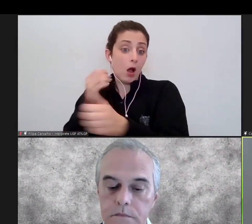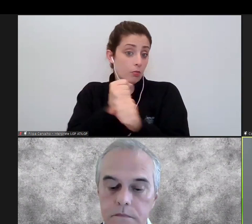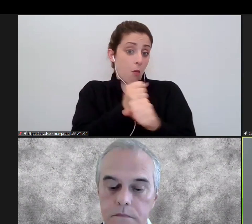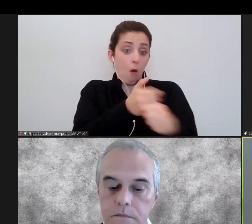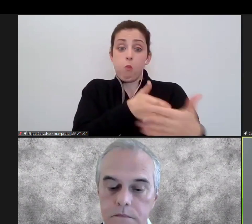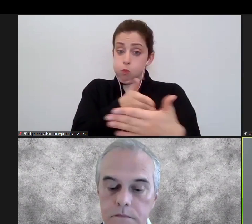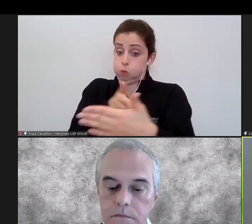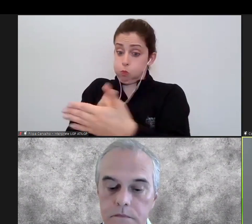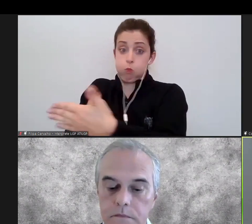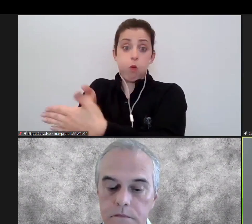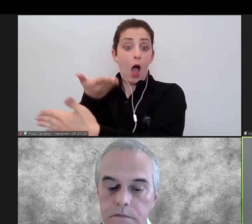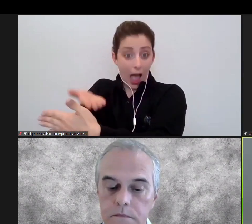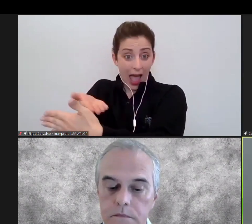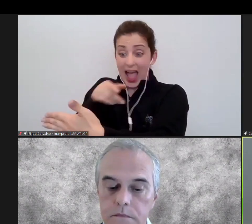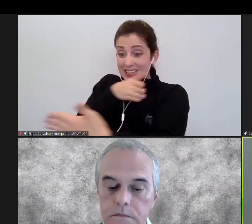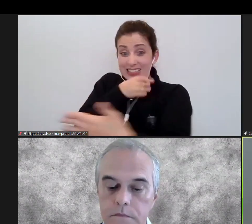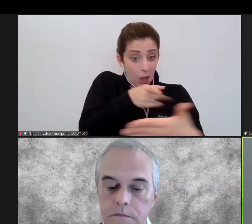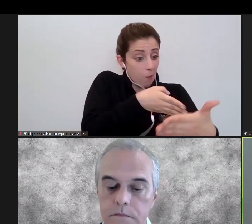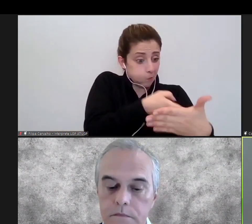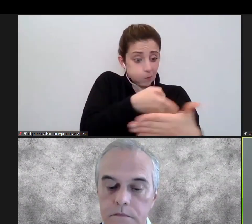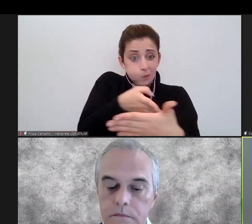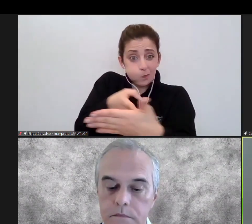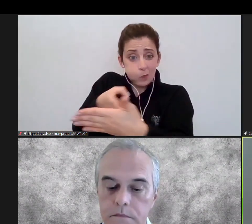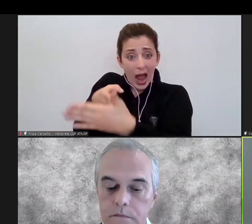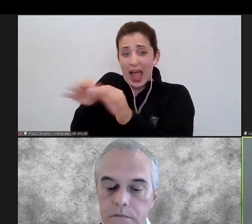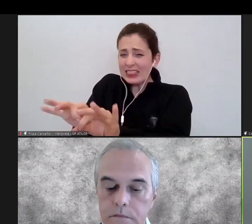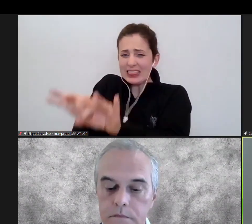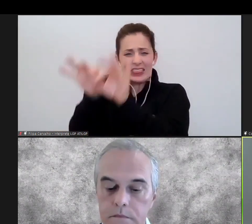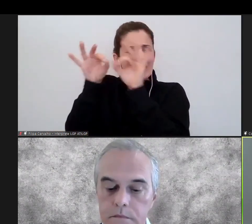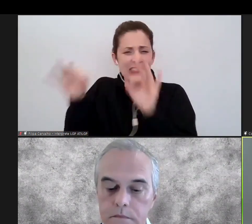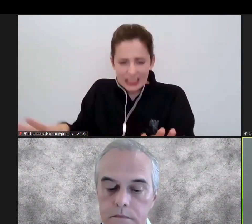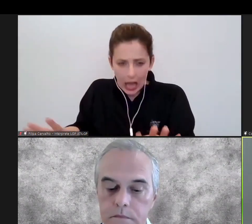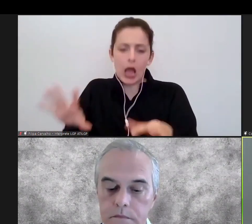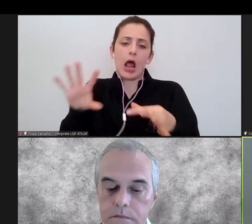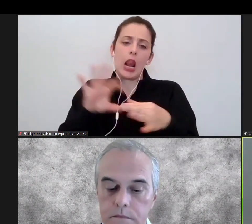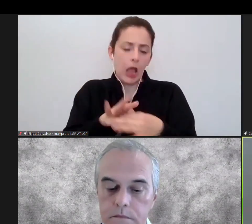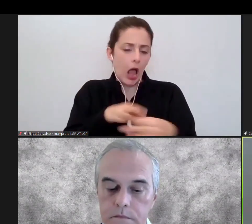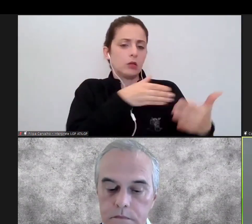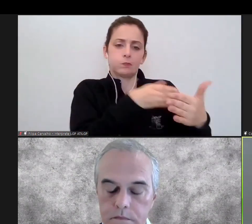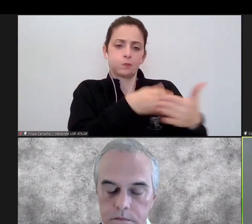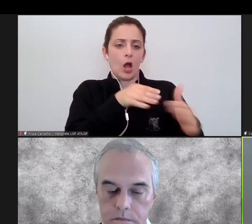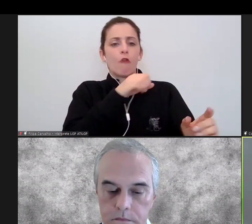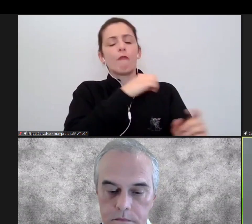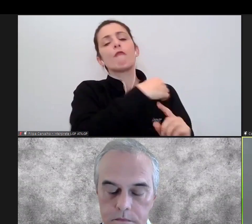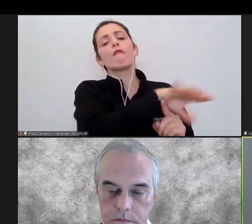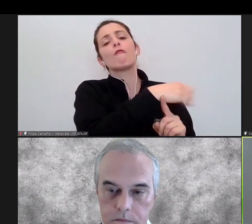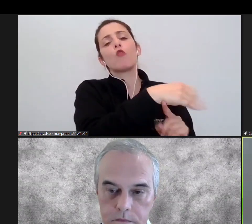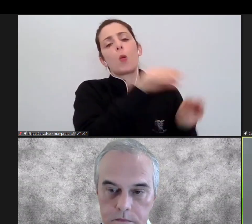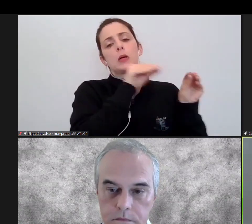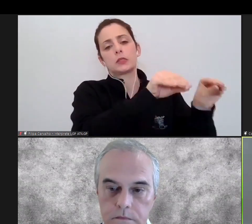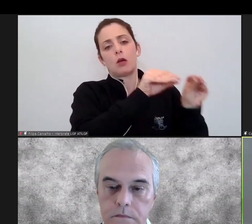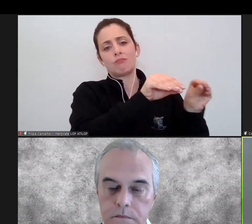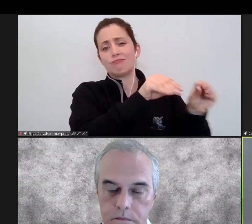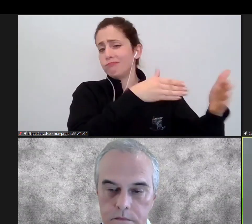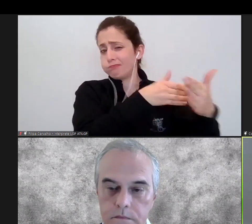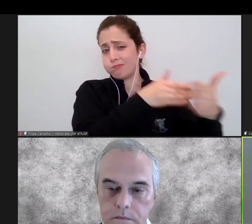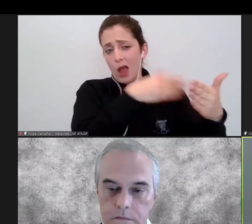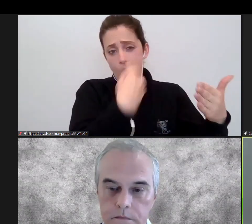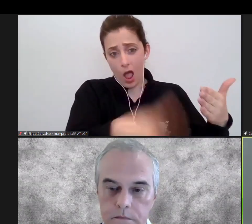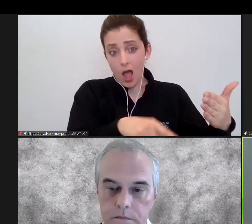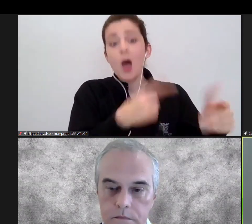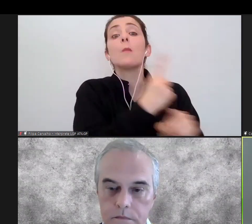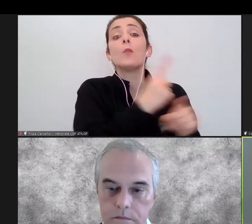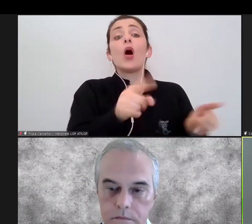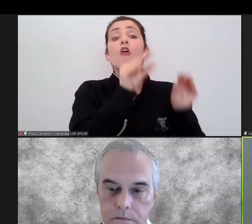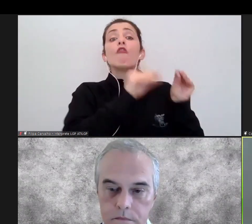de trabalho são as mesmas que existem no acesso à formação. Começando aqui por a maioria da formação não estar adaptada ao